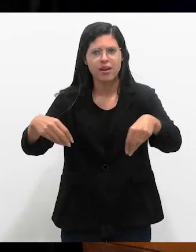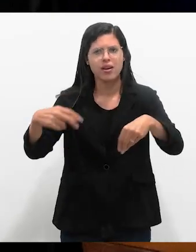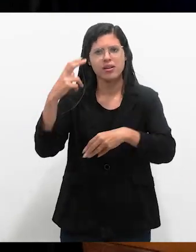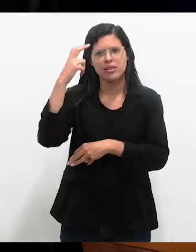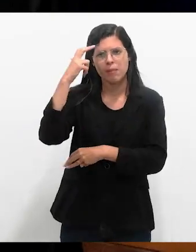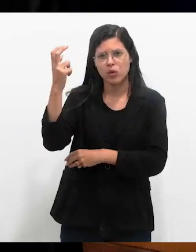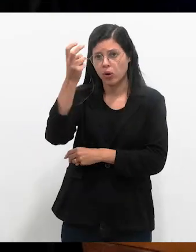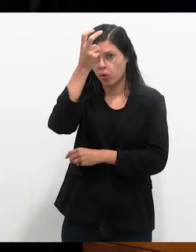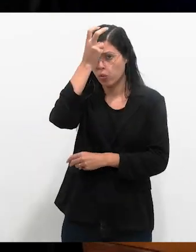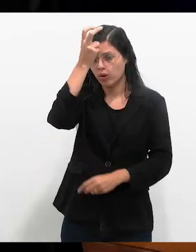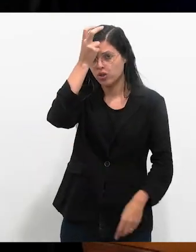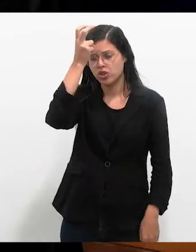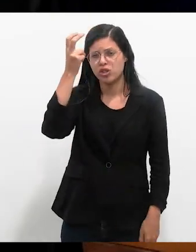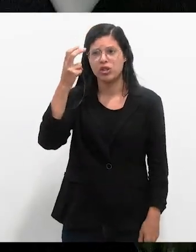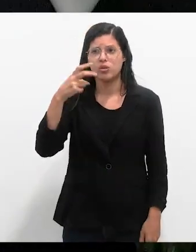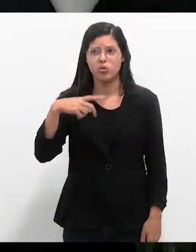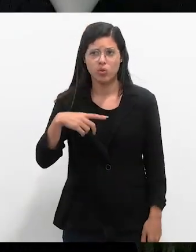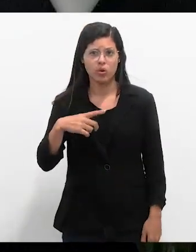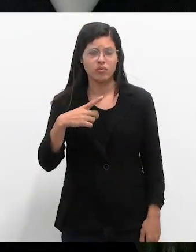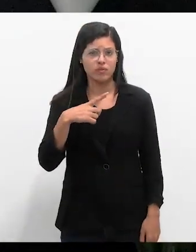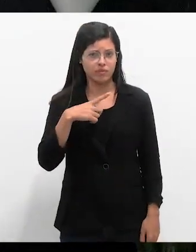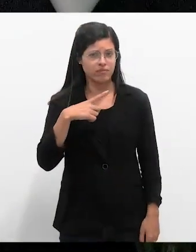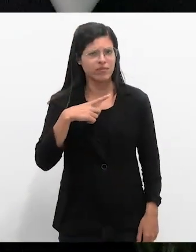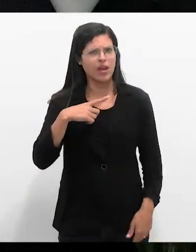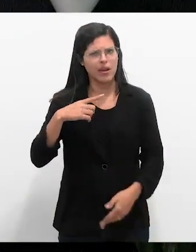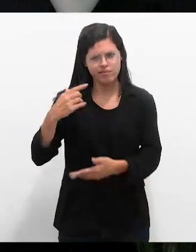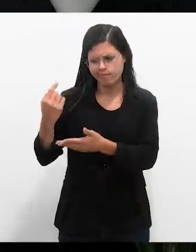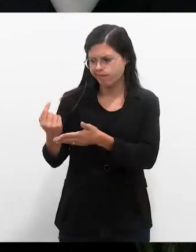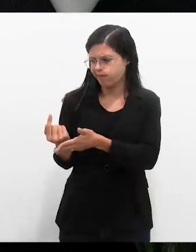sabedoria do Egito. Então existe uma plástica.